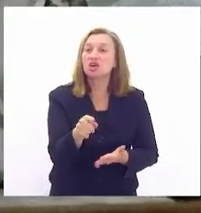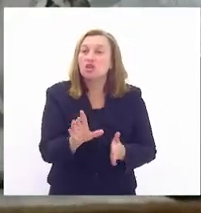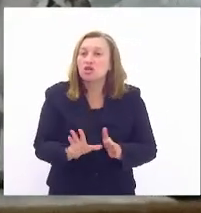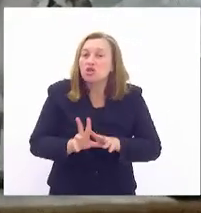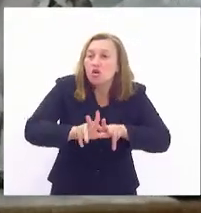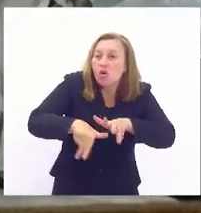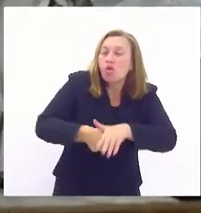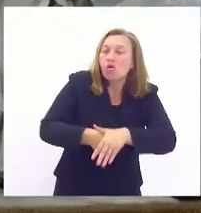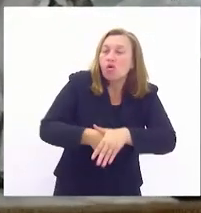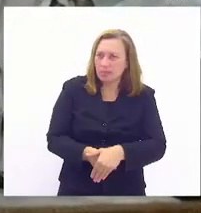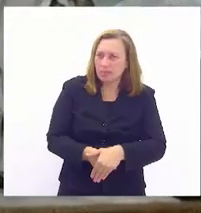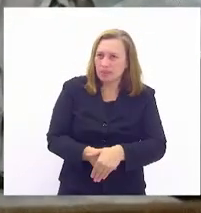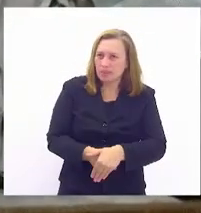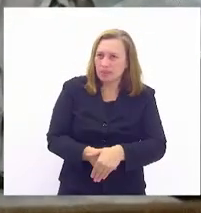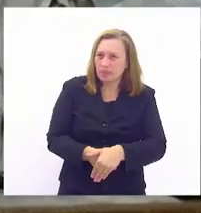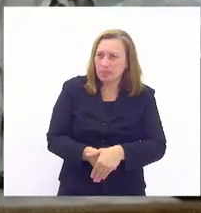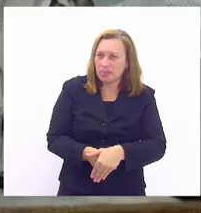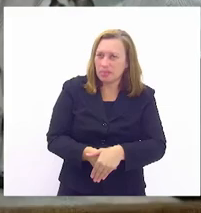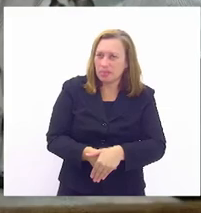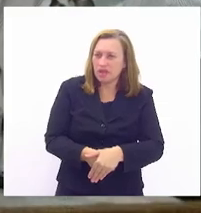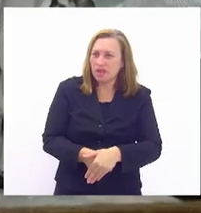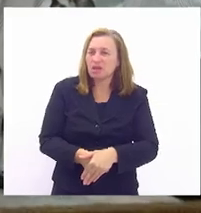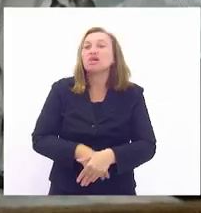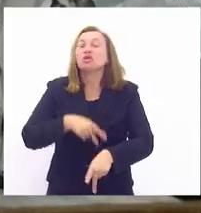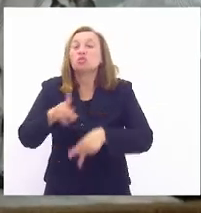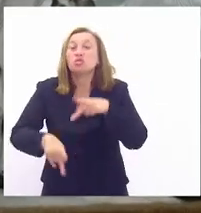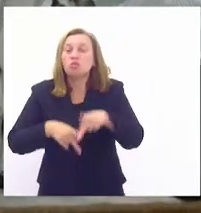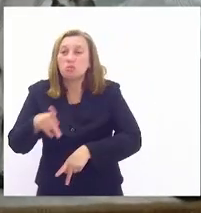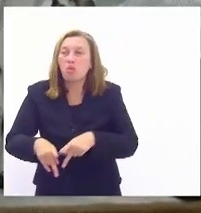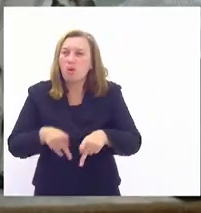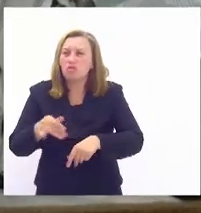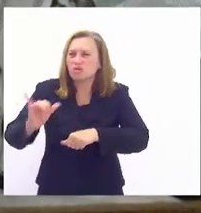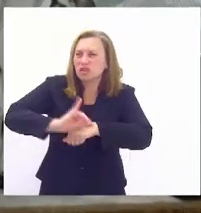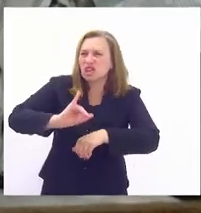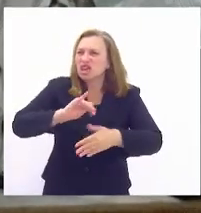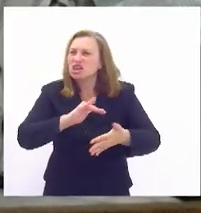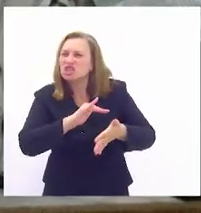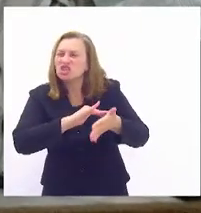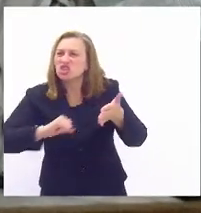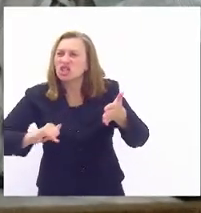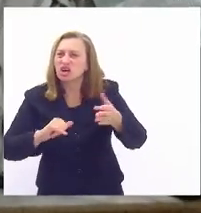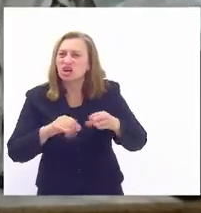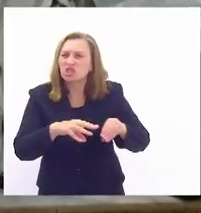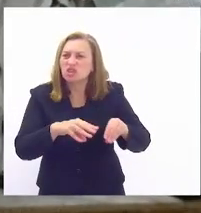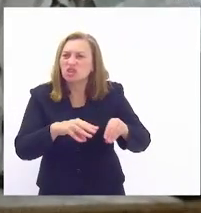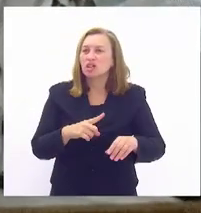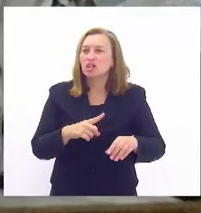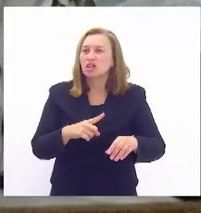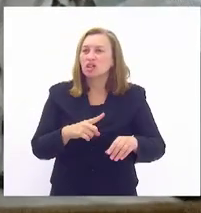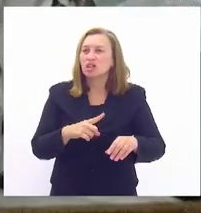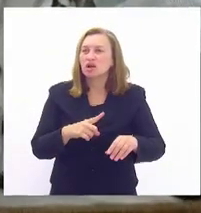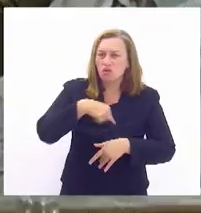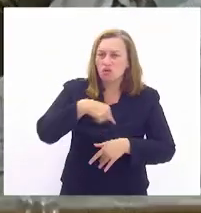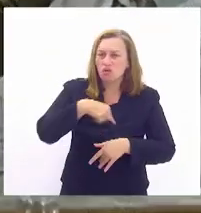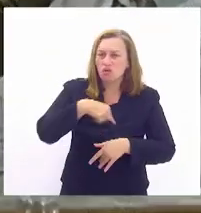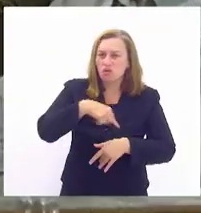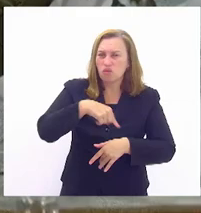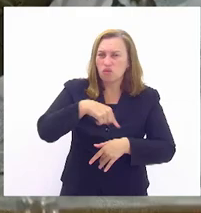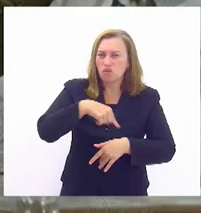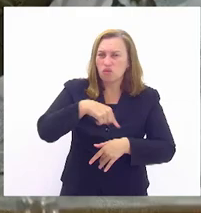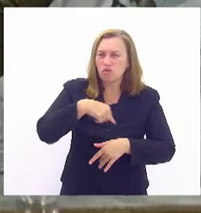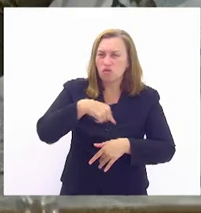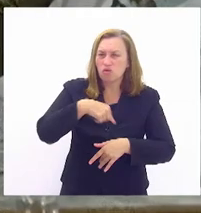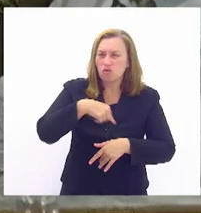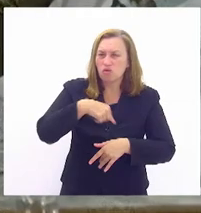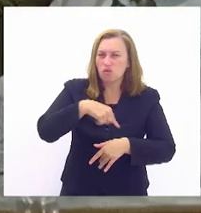dado na classe trabalhadora, na população de Volta Redonda, tirando nossas terras, fechando nossos clubes. Eu fico